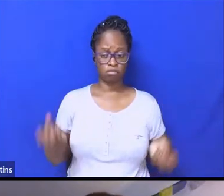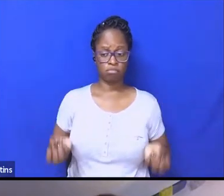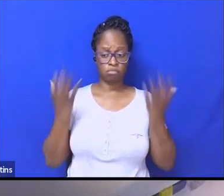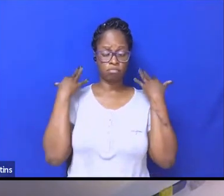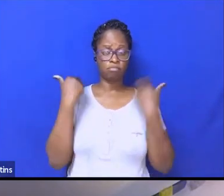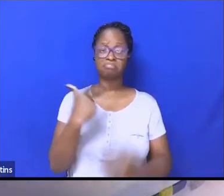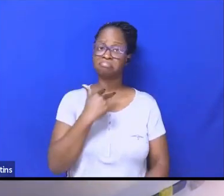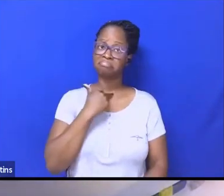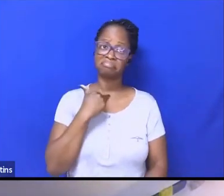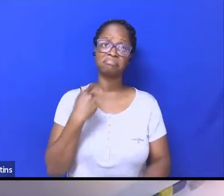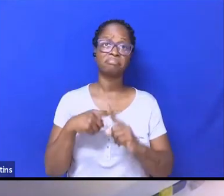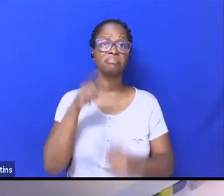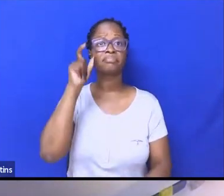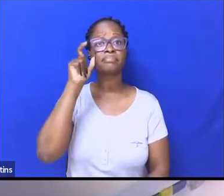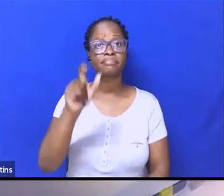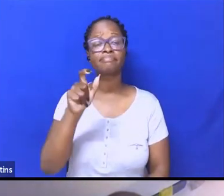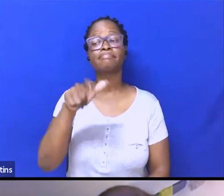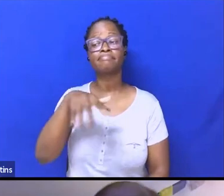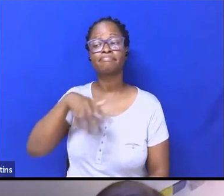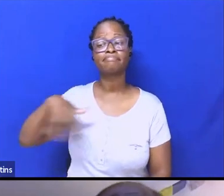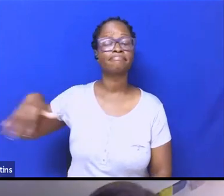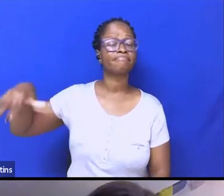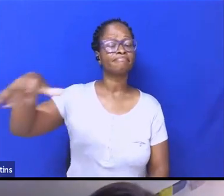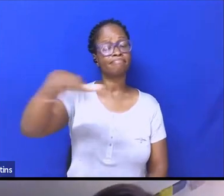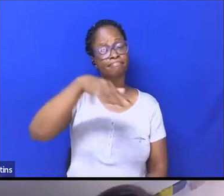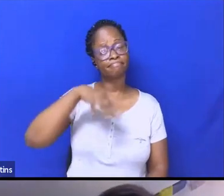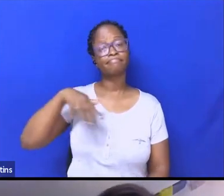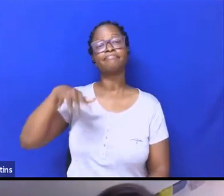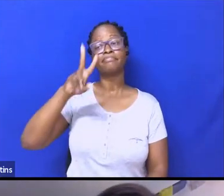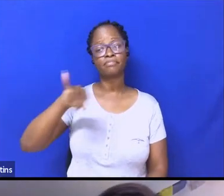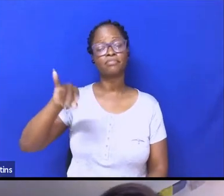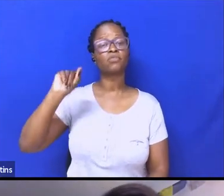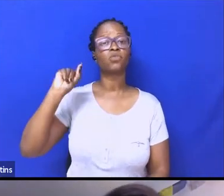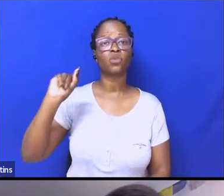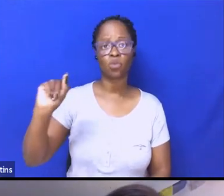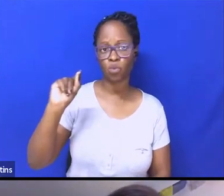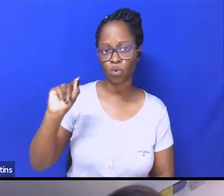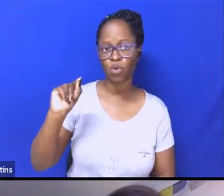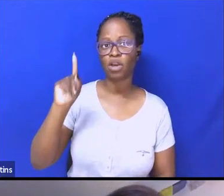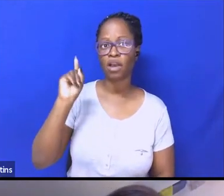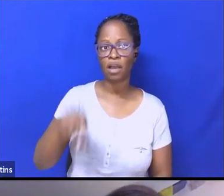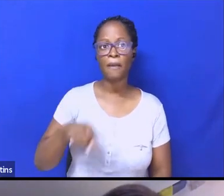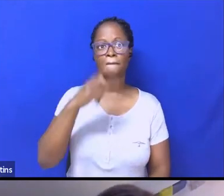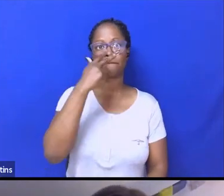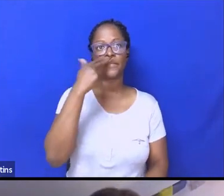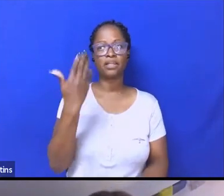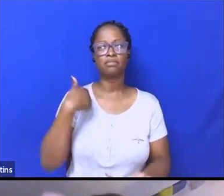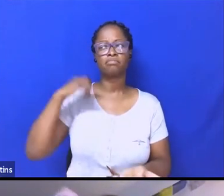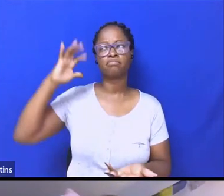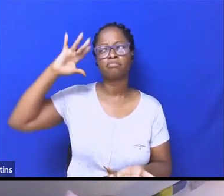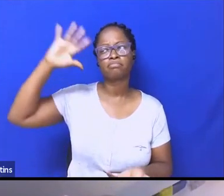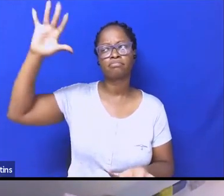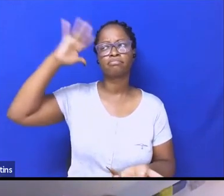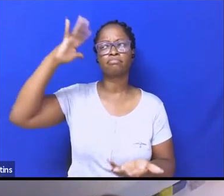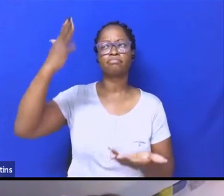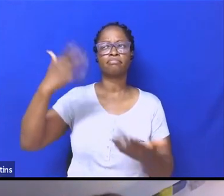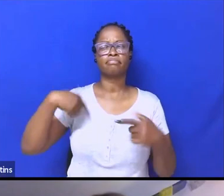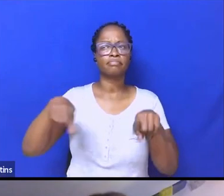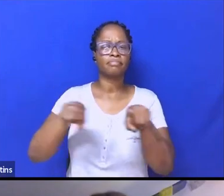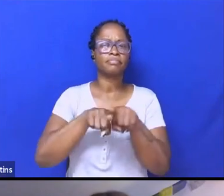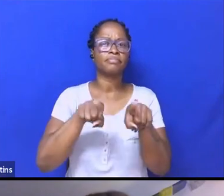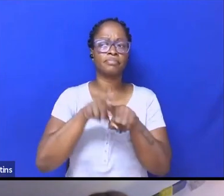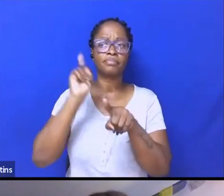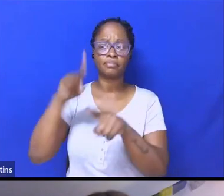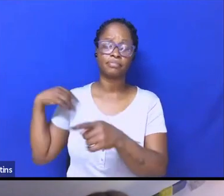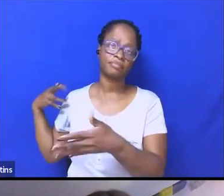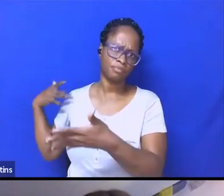vai caracterizar a distância e a tensão histórica entre a